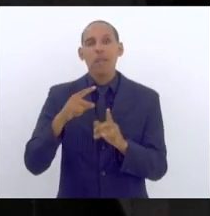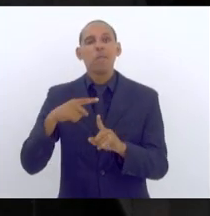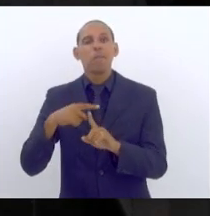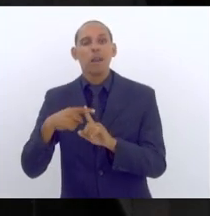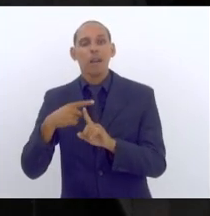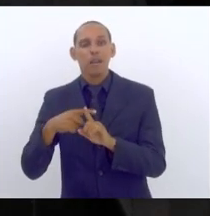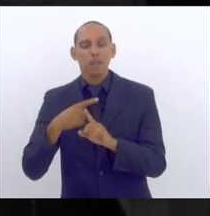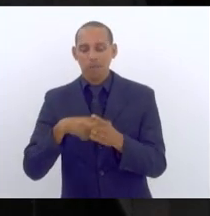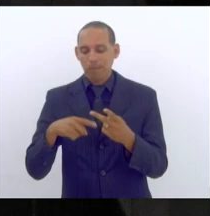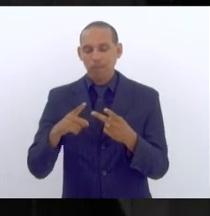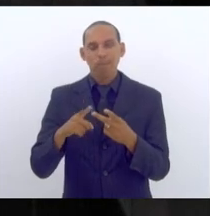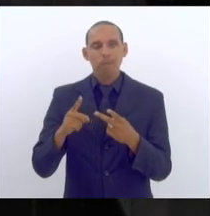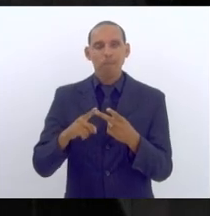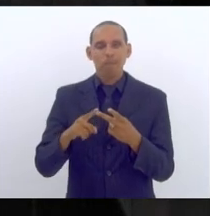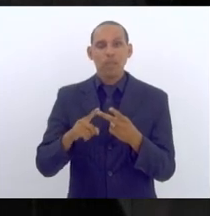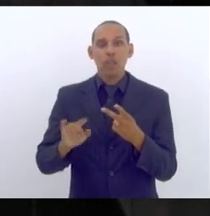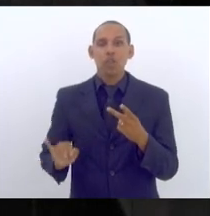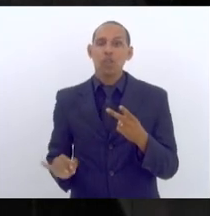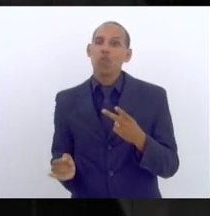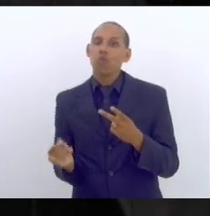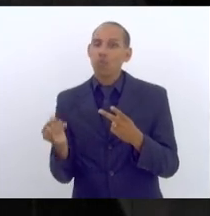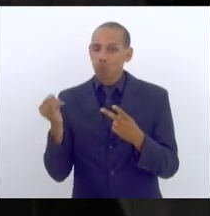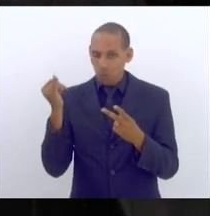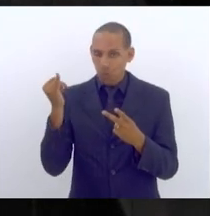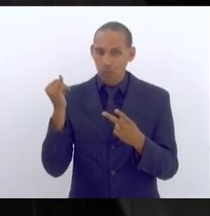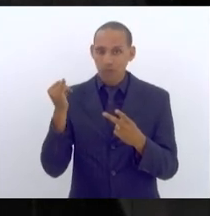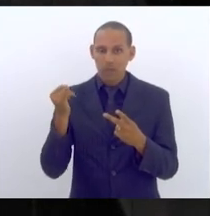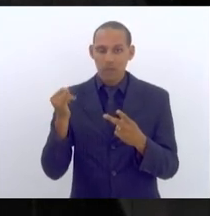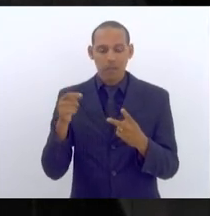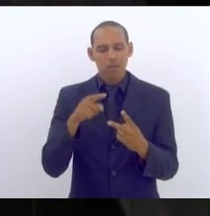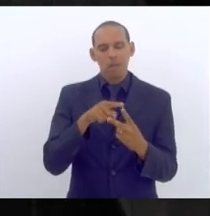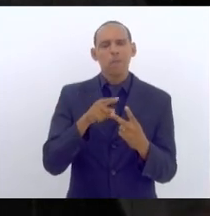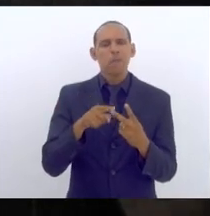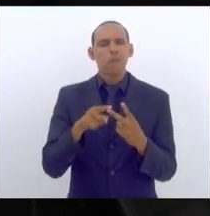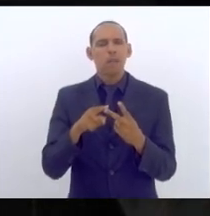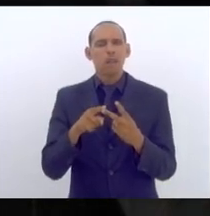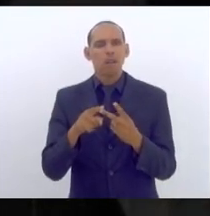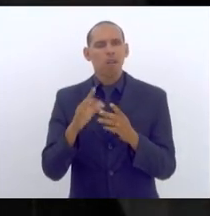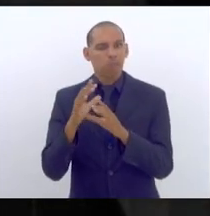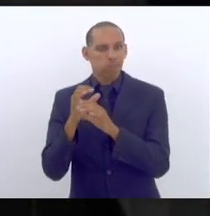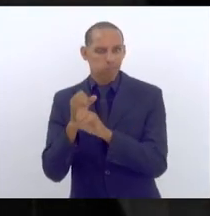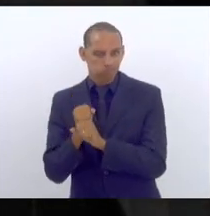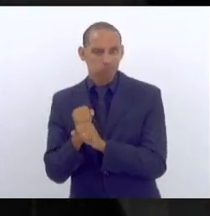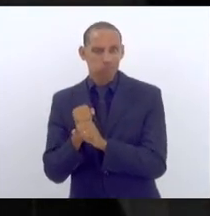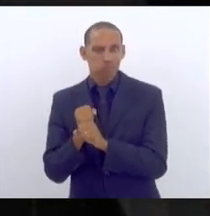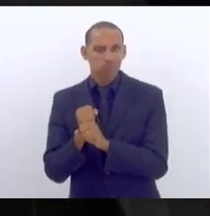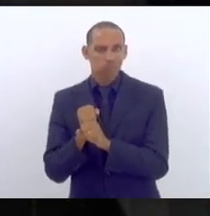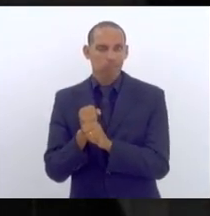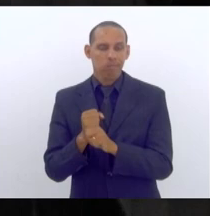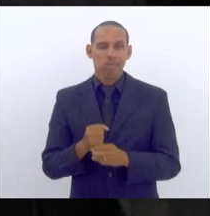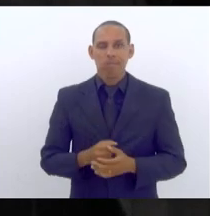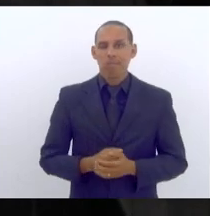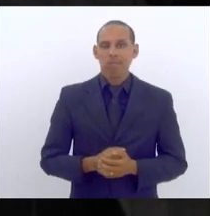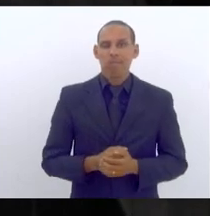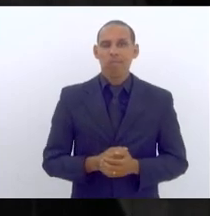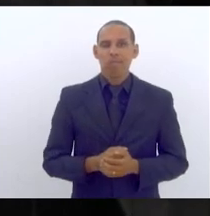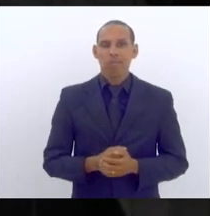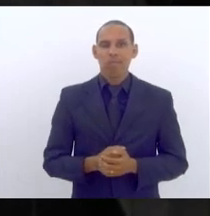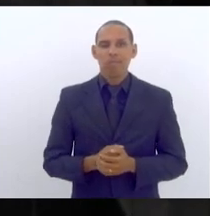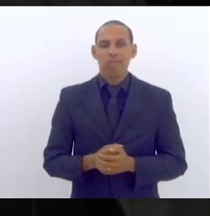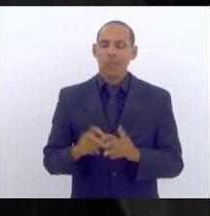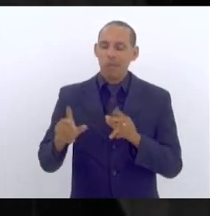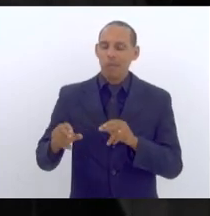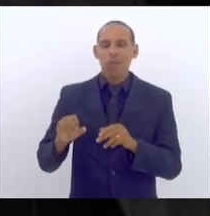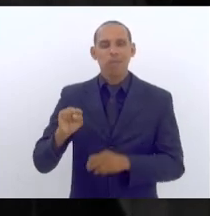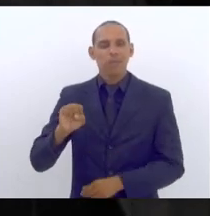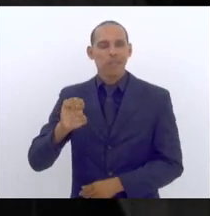a taxa real de juro inflação mais taxa real de juro a soma